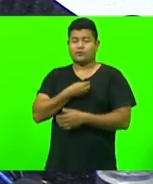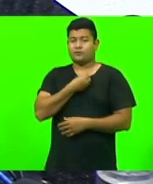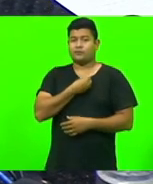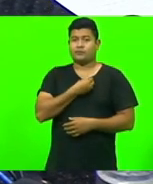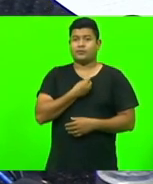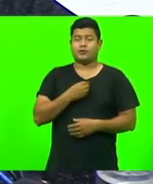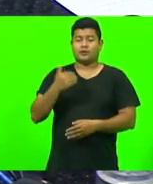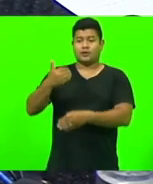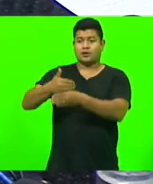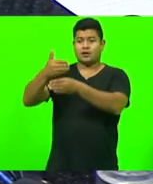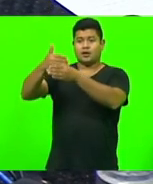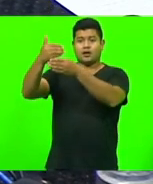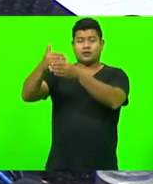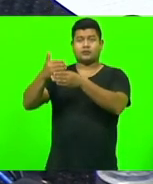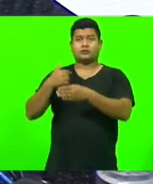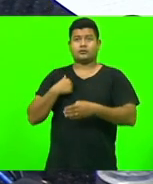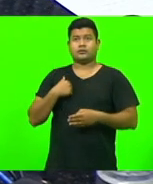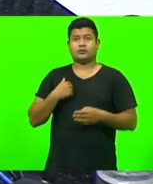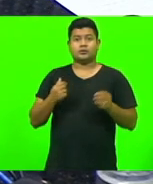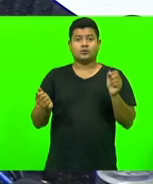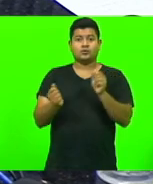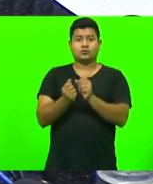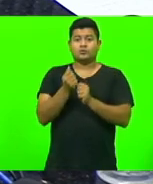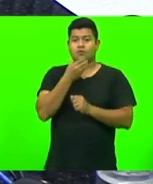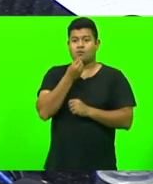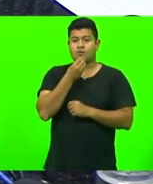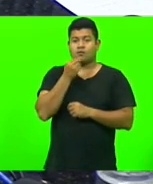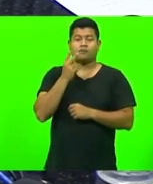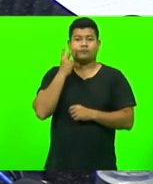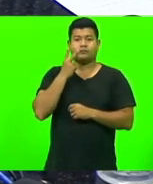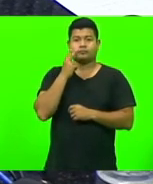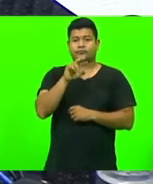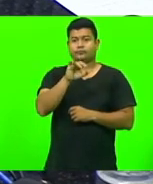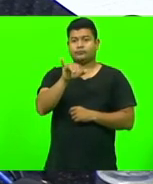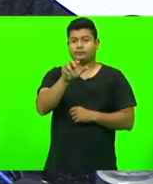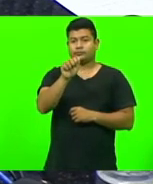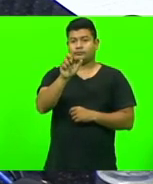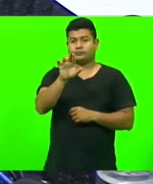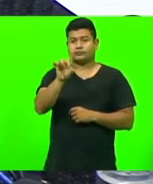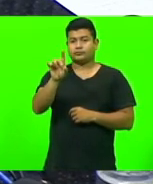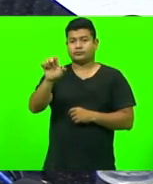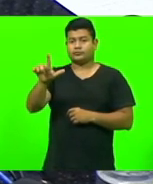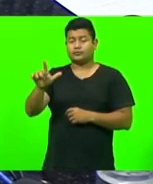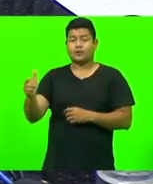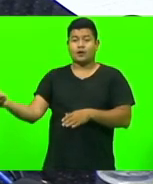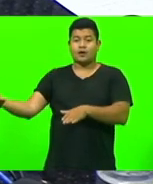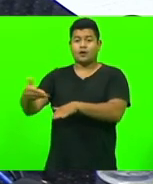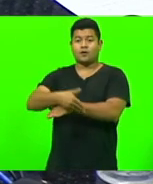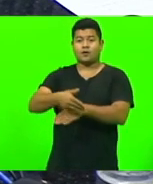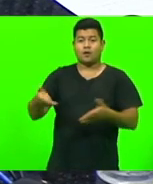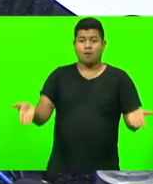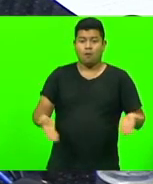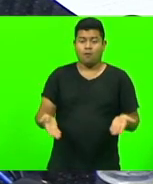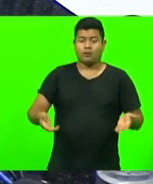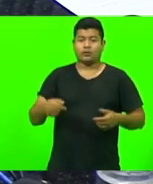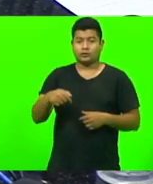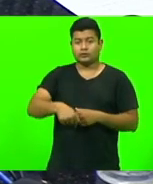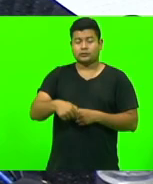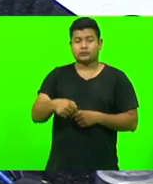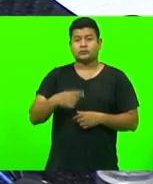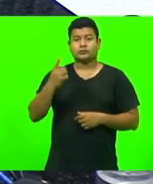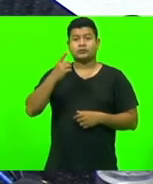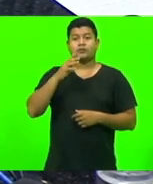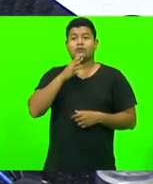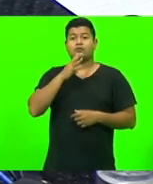eu posso, através do nosso vereador, o Jardel, receber essas pessoas que vêm aqui no parlamento, deputada, conhecer